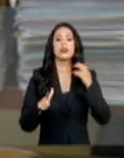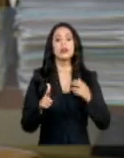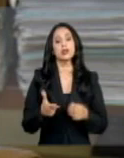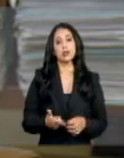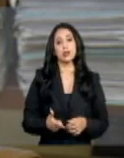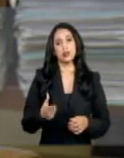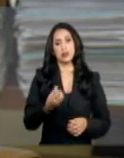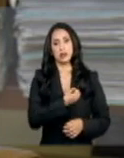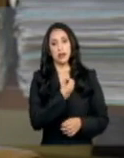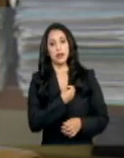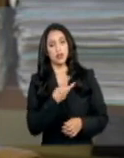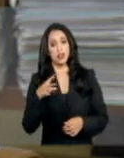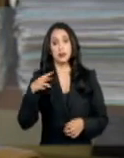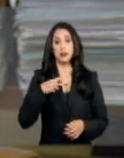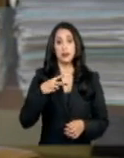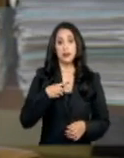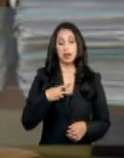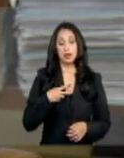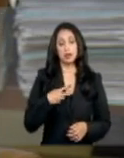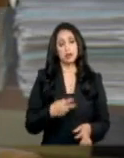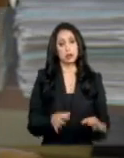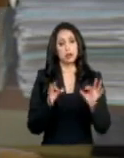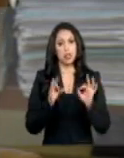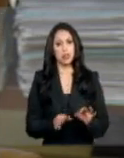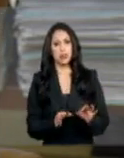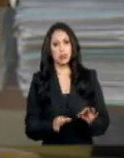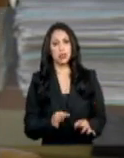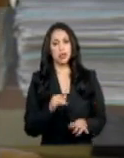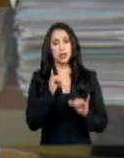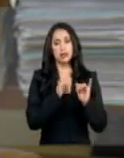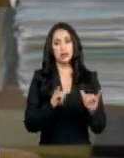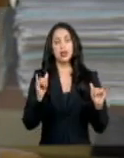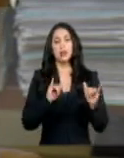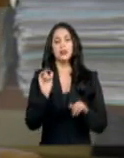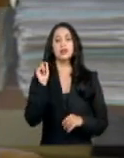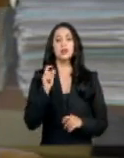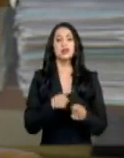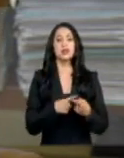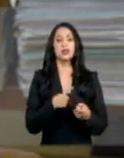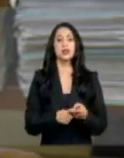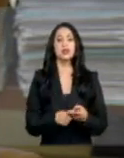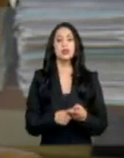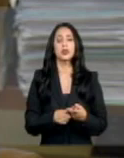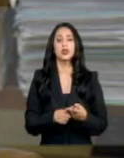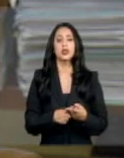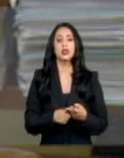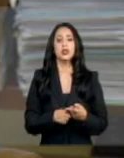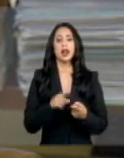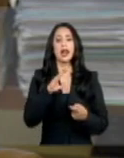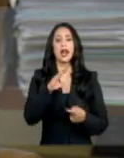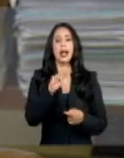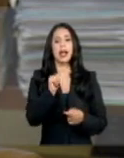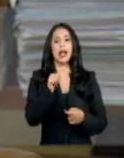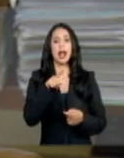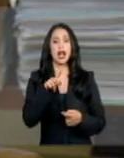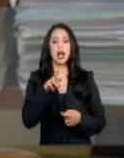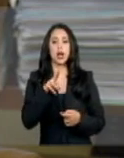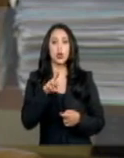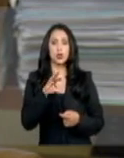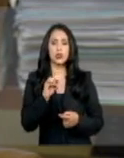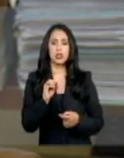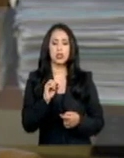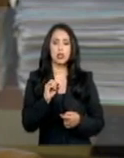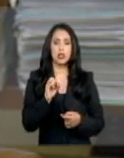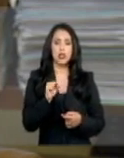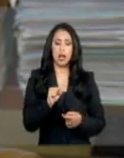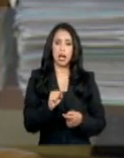privada daí é correta advertência feita por carlos alberto di franco para quem